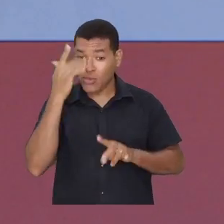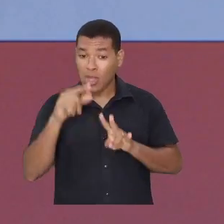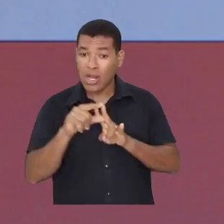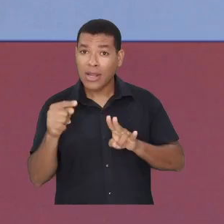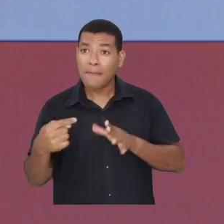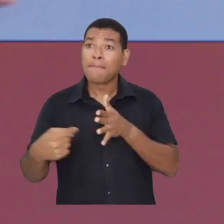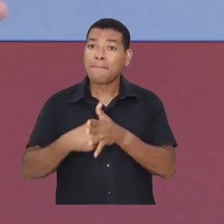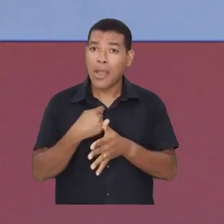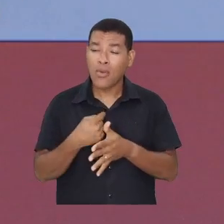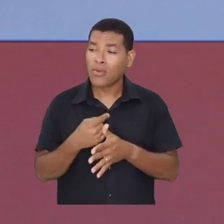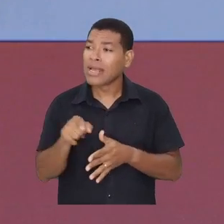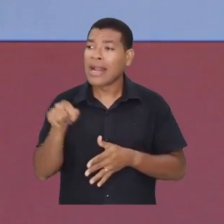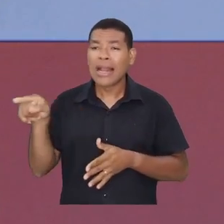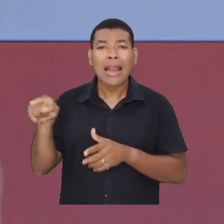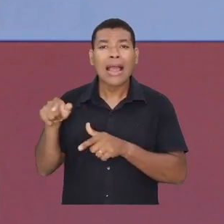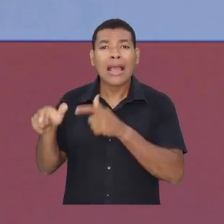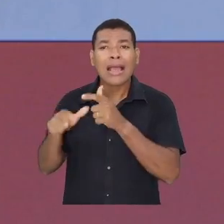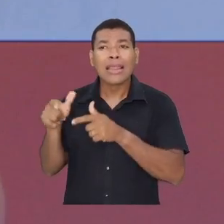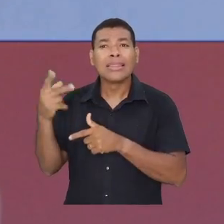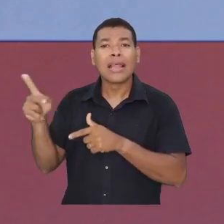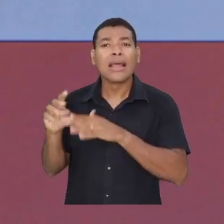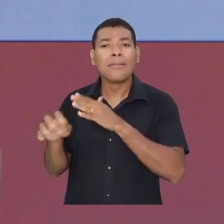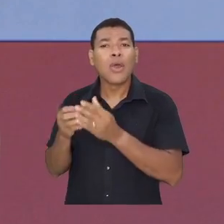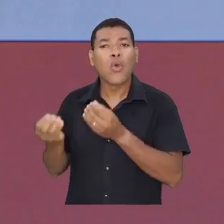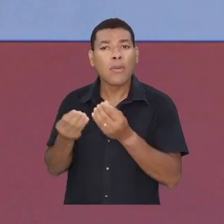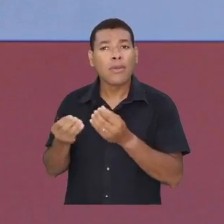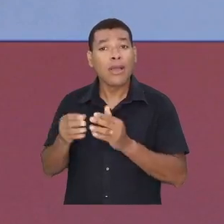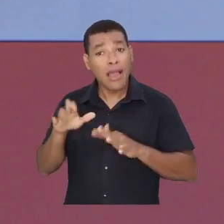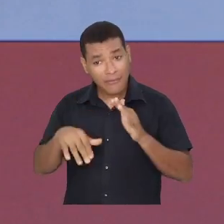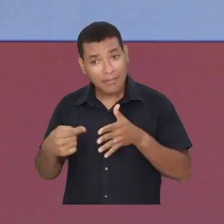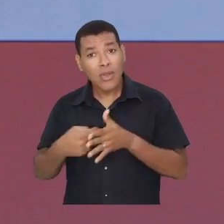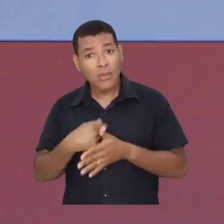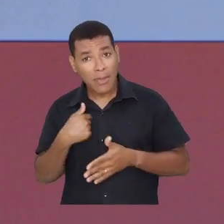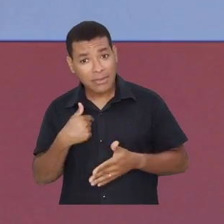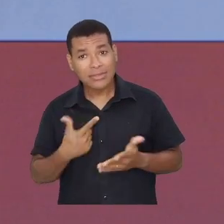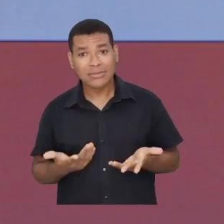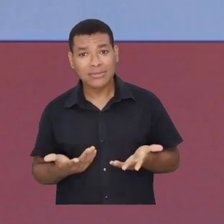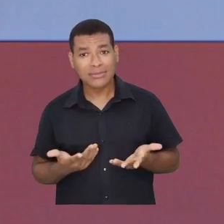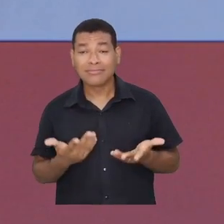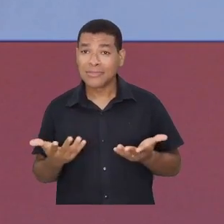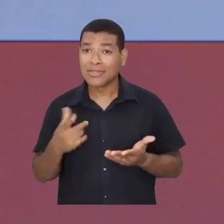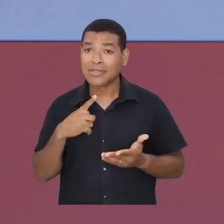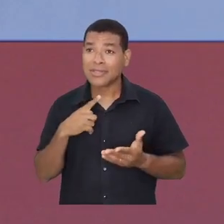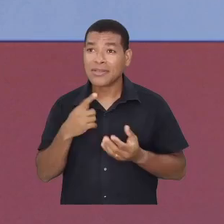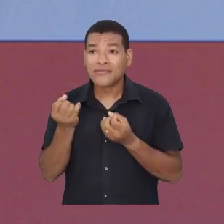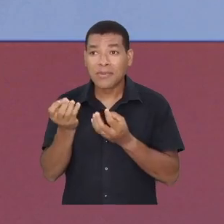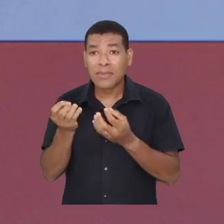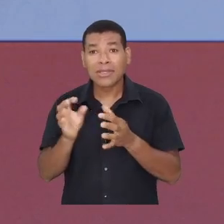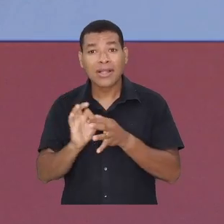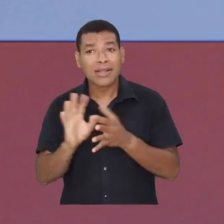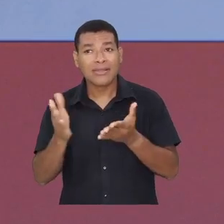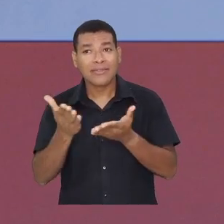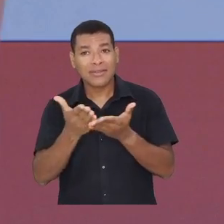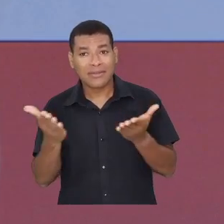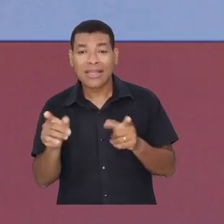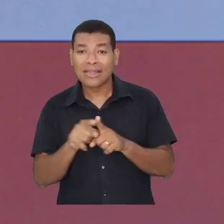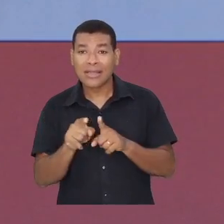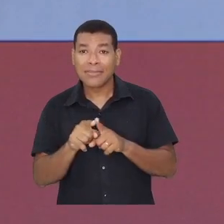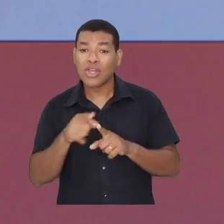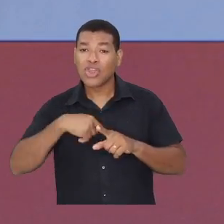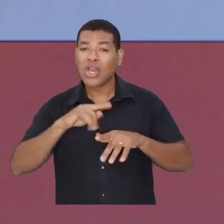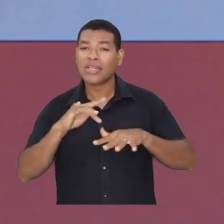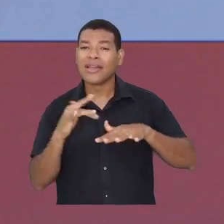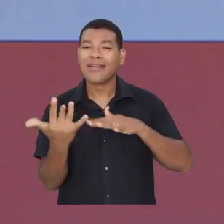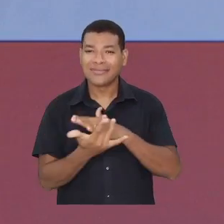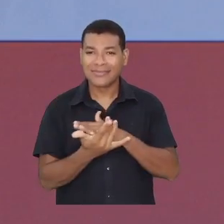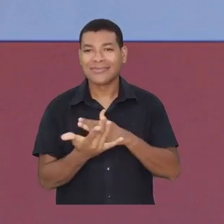trabalhar nas empresas como as de vocês, né, então realmente a informação tá aí, tá na rede, tá disponível e tá nas nossas